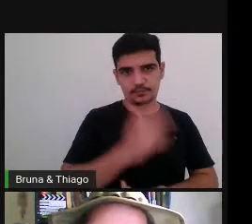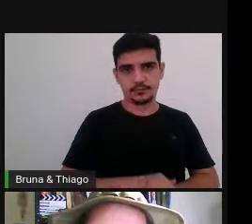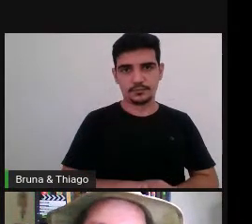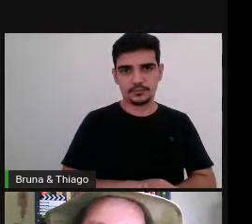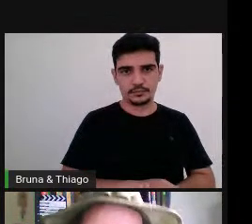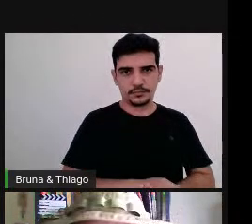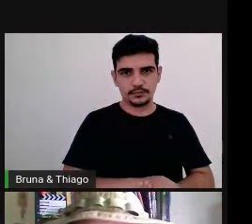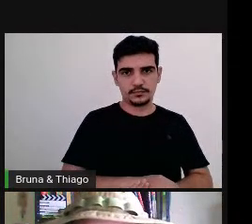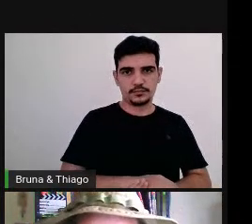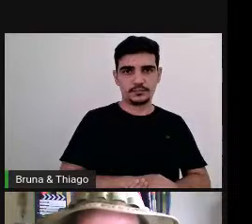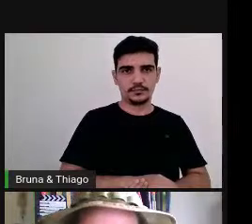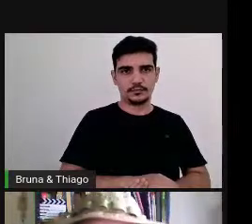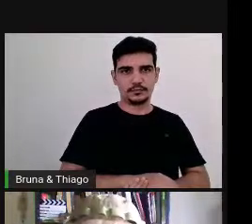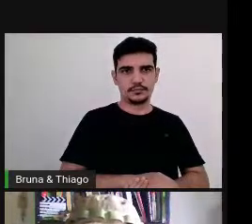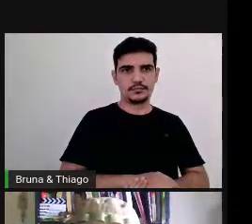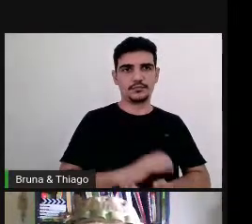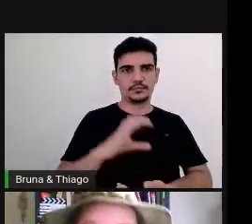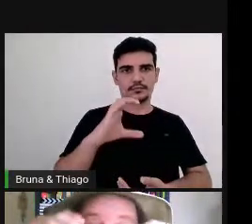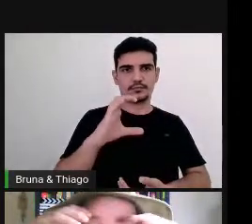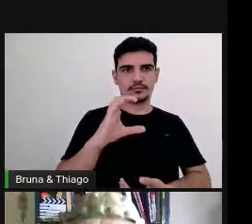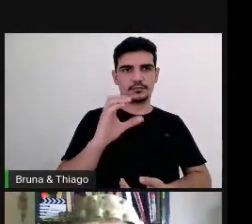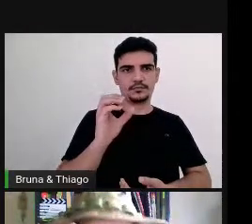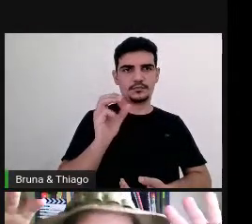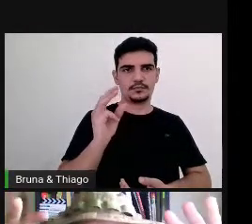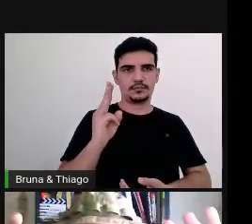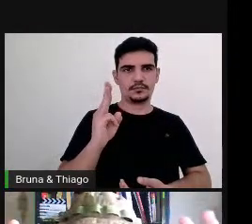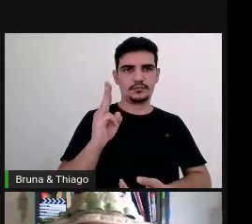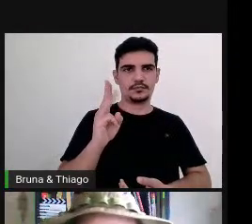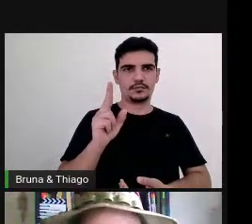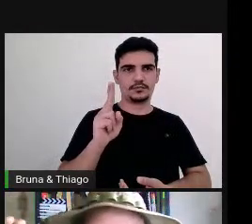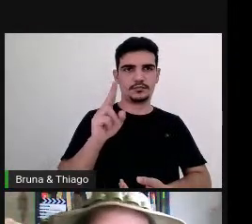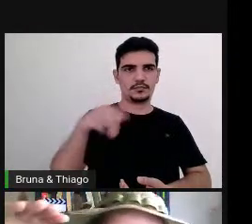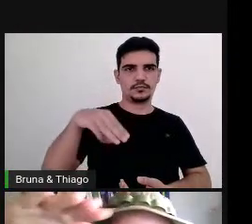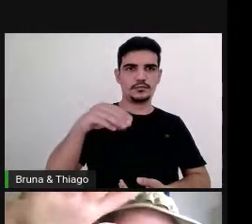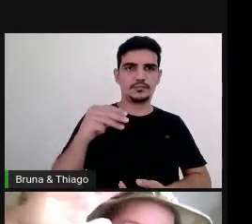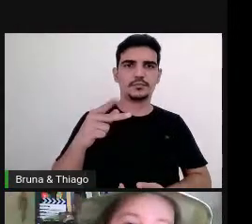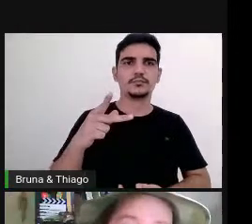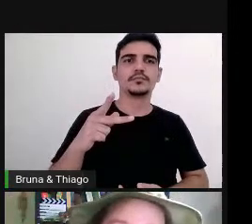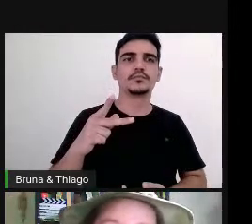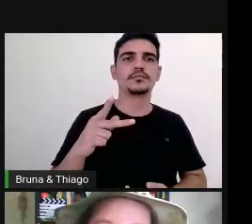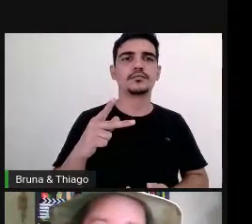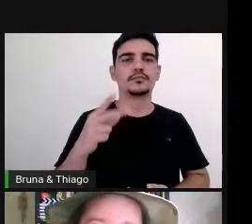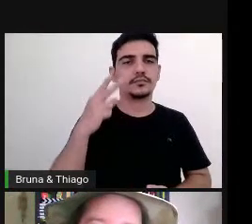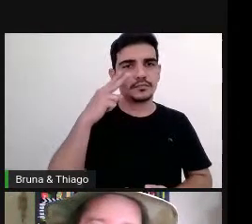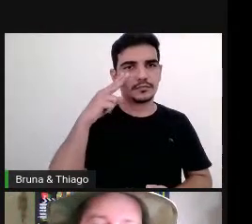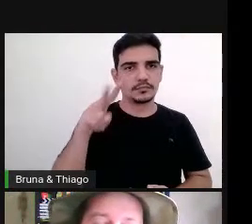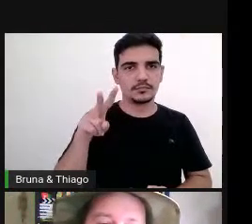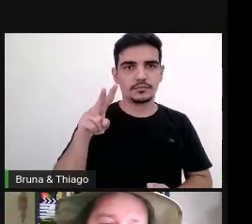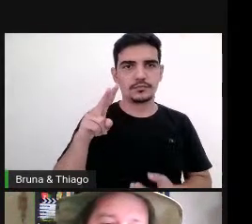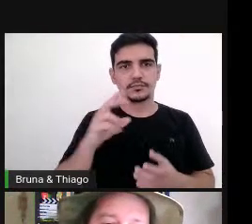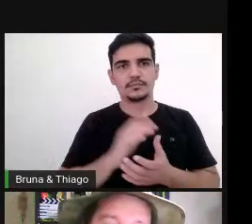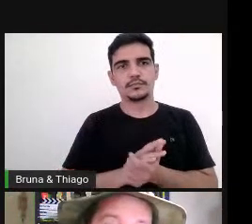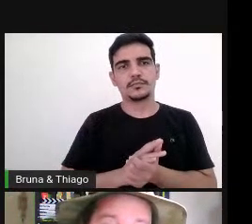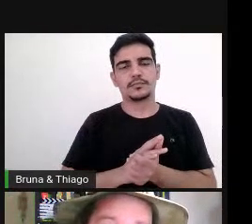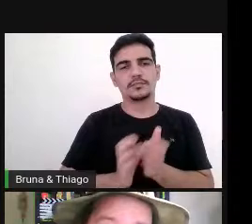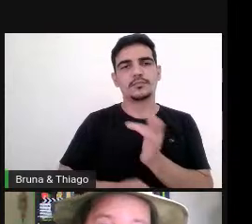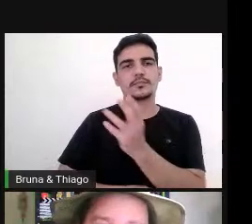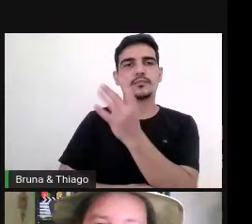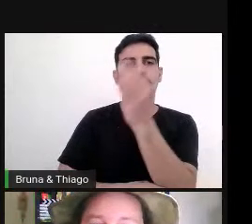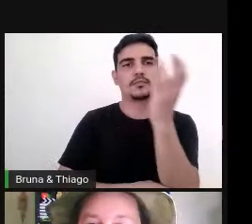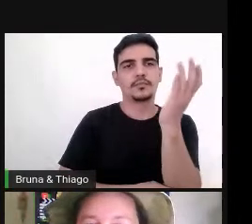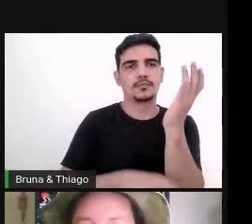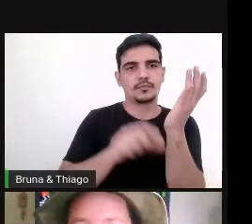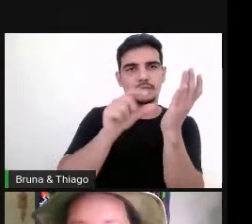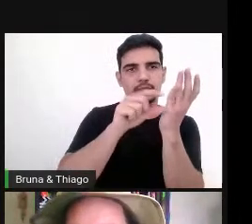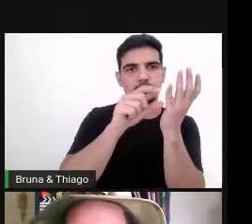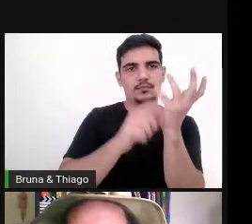são colubrídeos, né? E aí, se você olha o olho bugalhado, que geralmente são cobras que ficam aí na copa das árvores, tem esse olhão